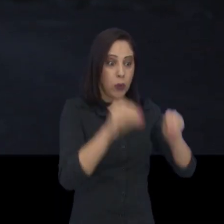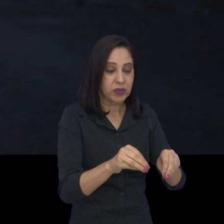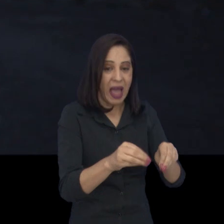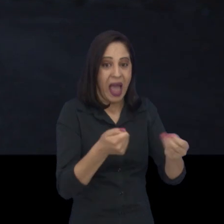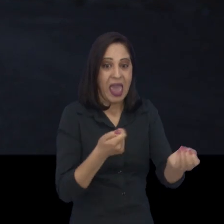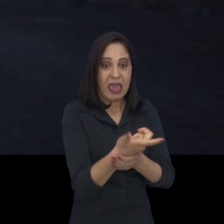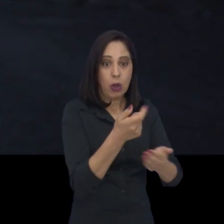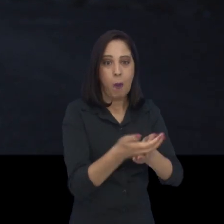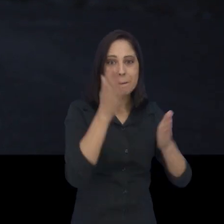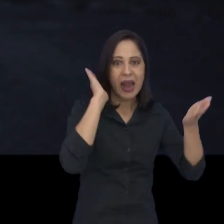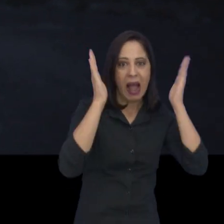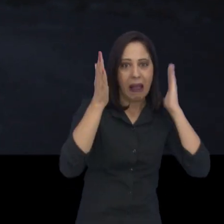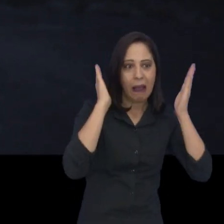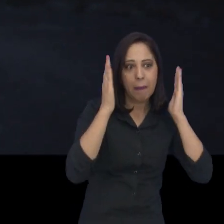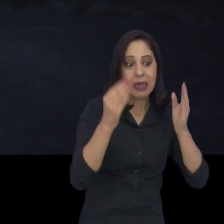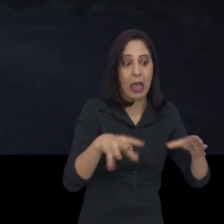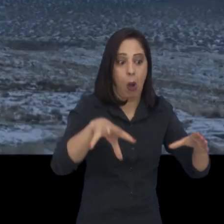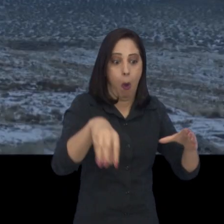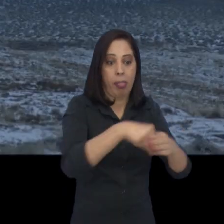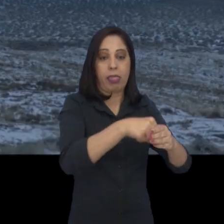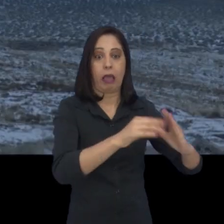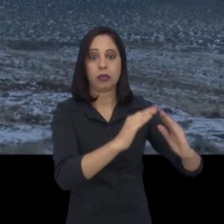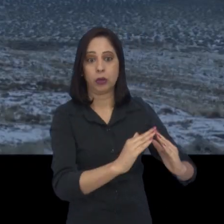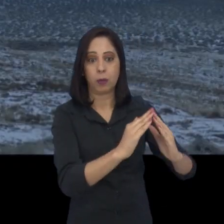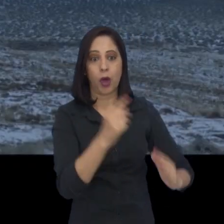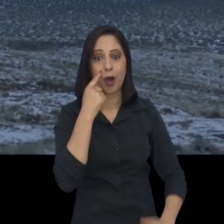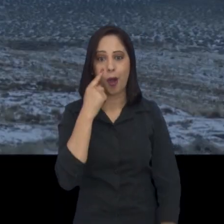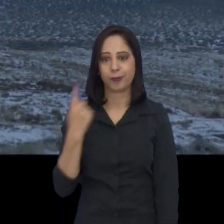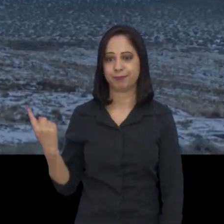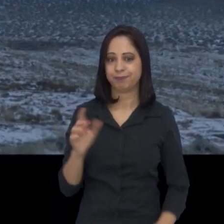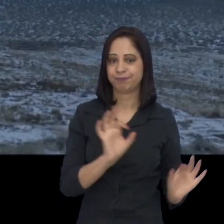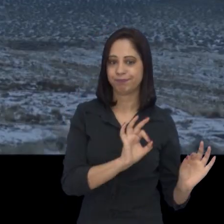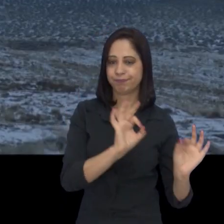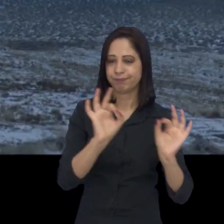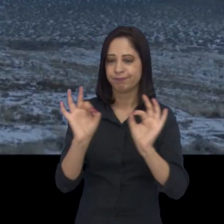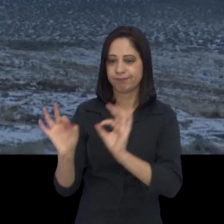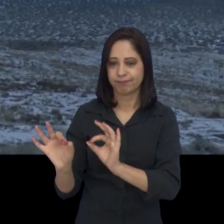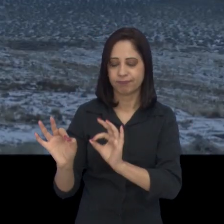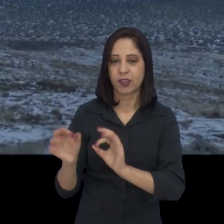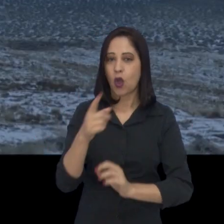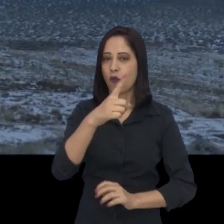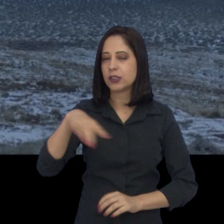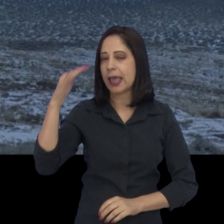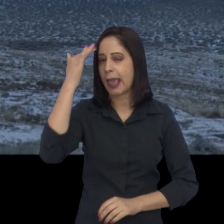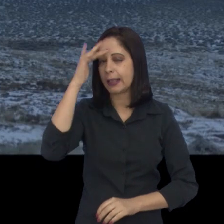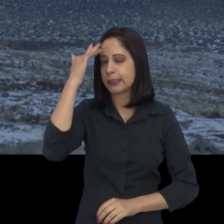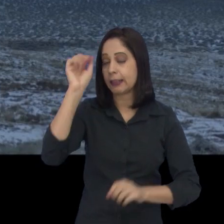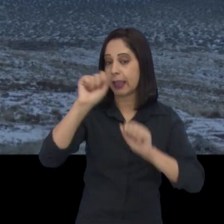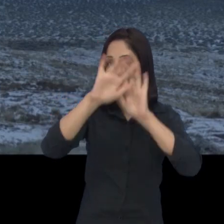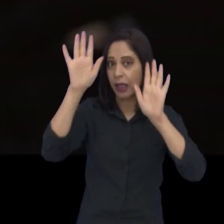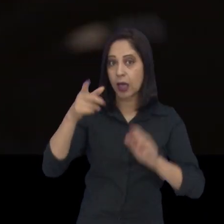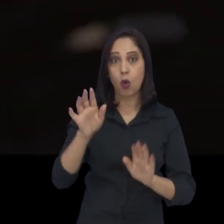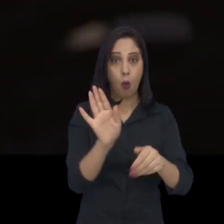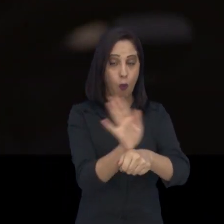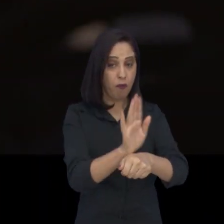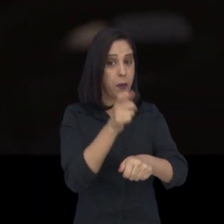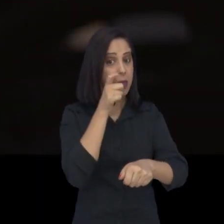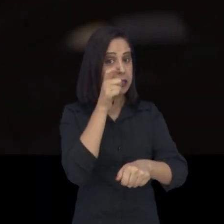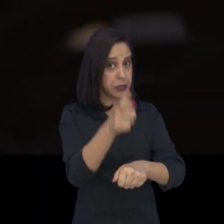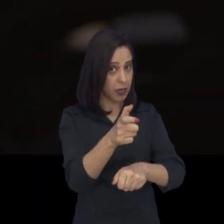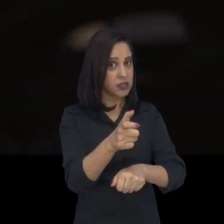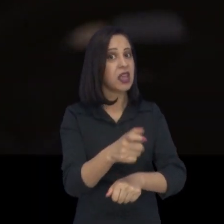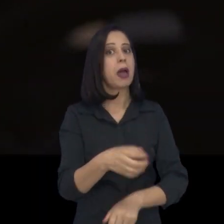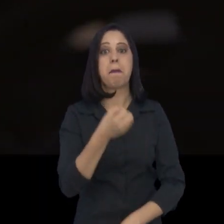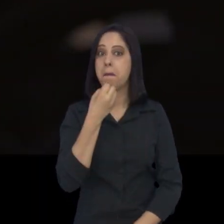trailers. A gente está até com um trechinho do trailer para vocês terem uma ideia. É um filme bastante interessante, vale